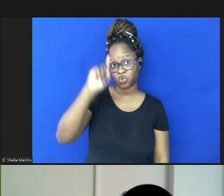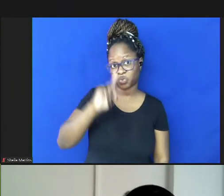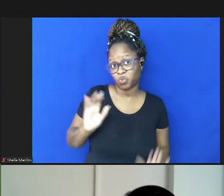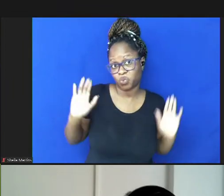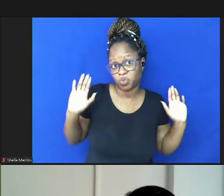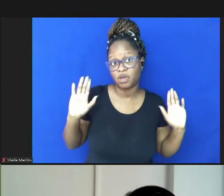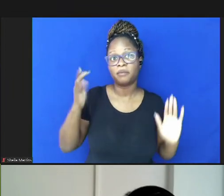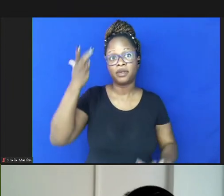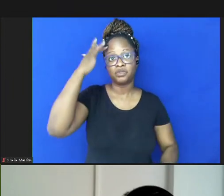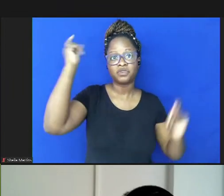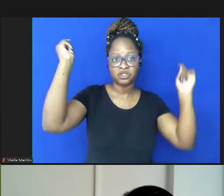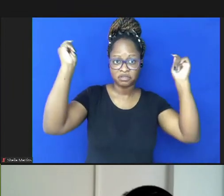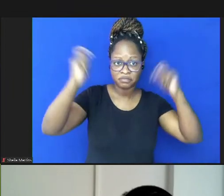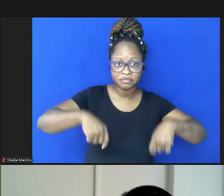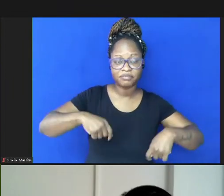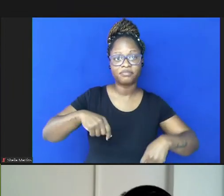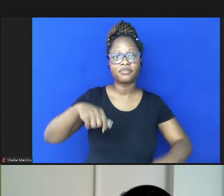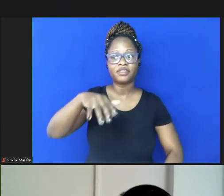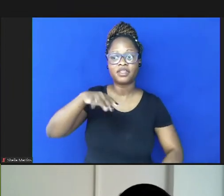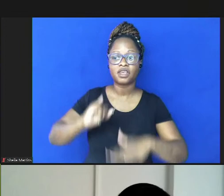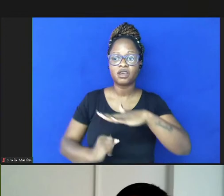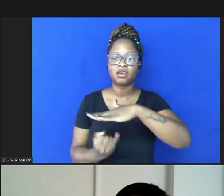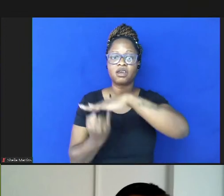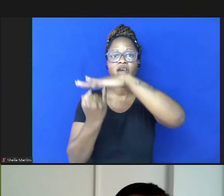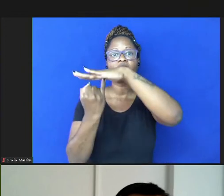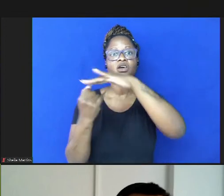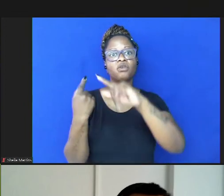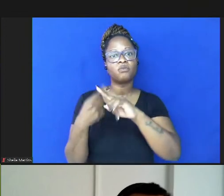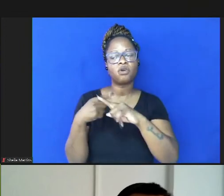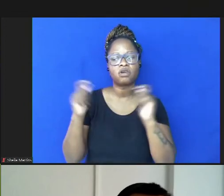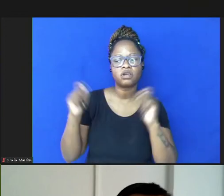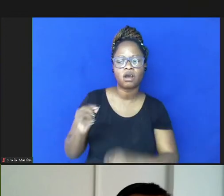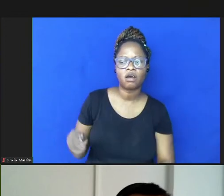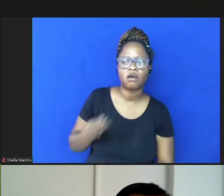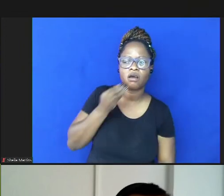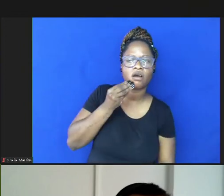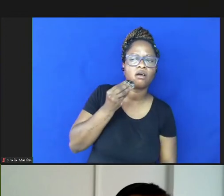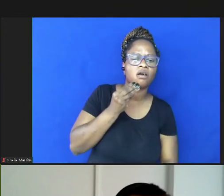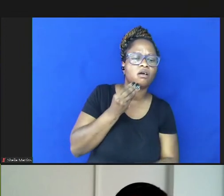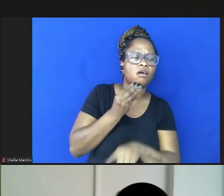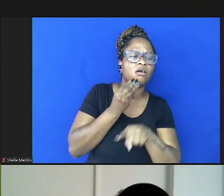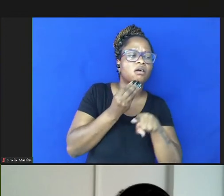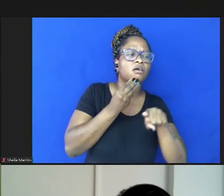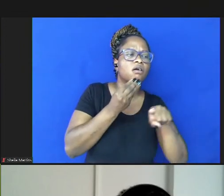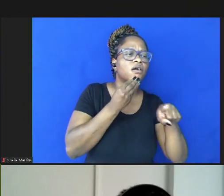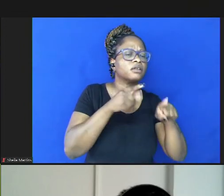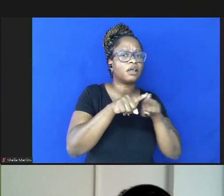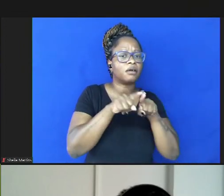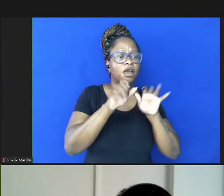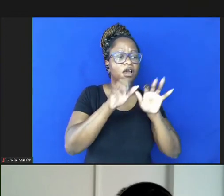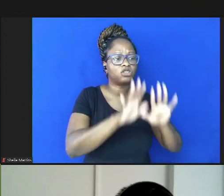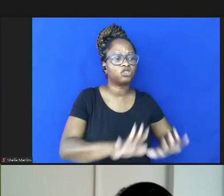sim, as agências, porque além de toda a questão das oportunidades, tem um lado que, de maneira geral, as pessoas que